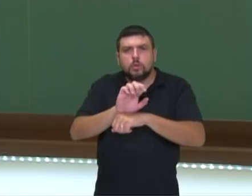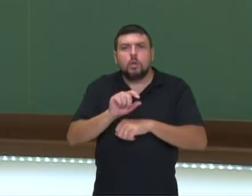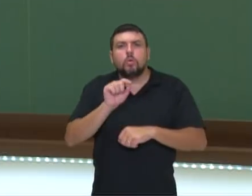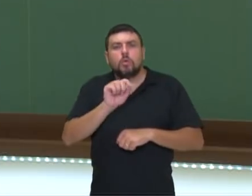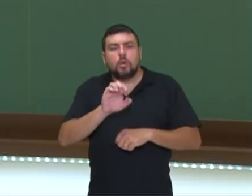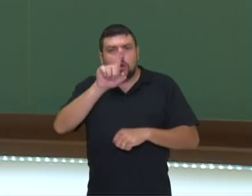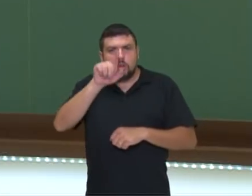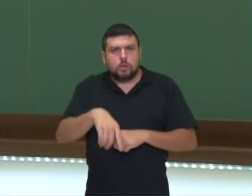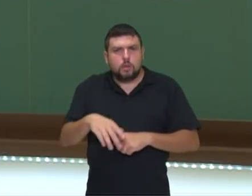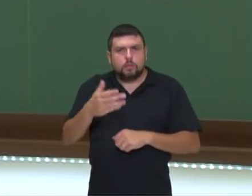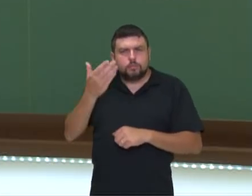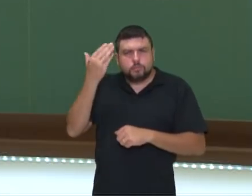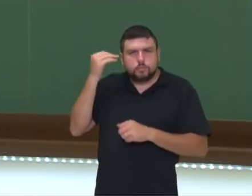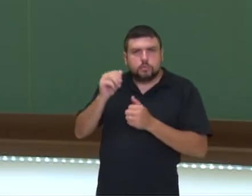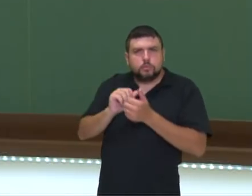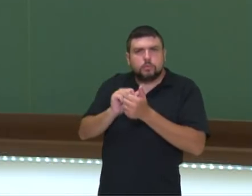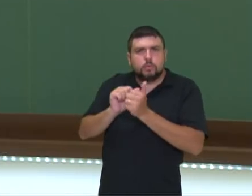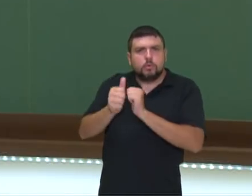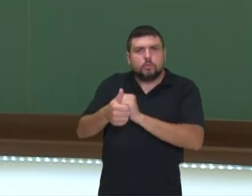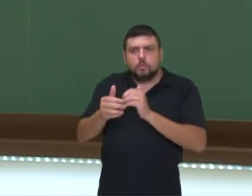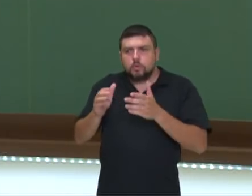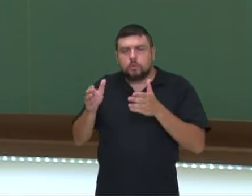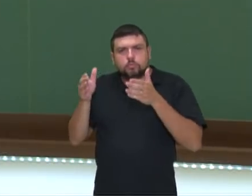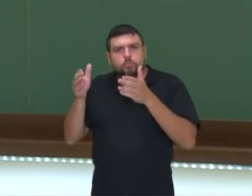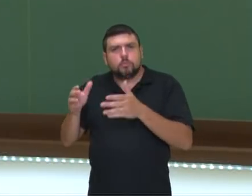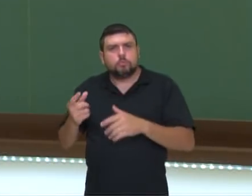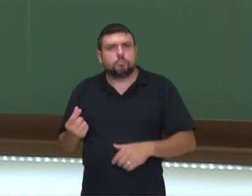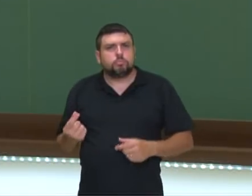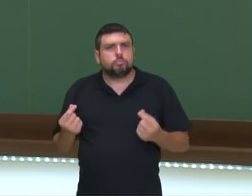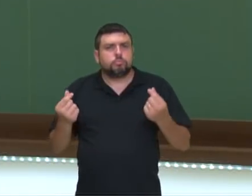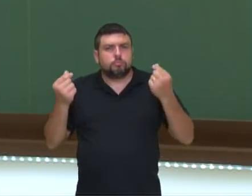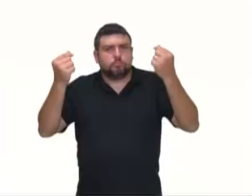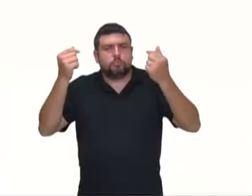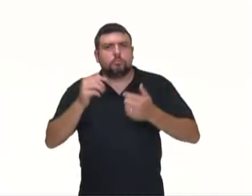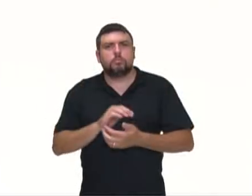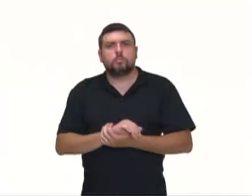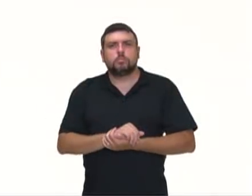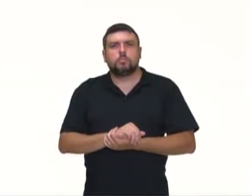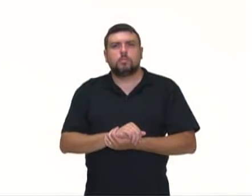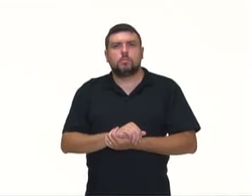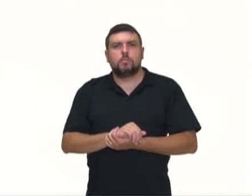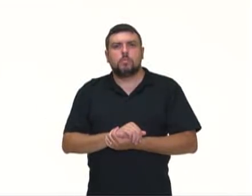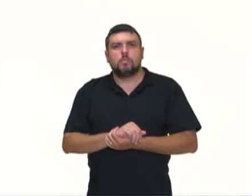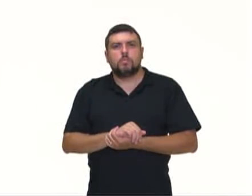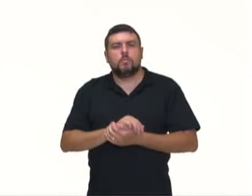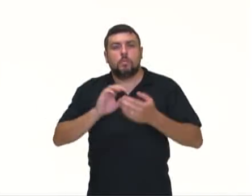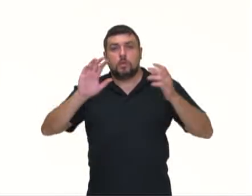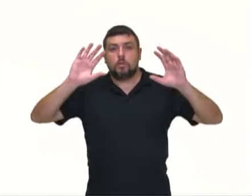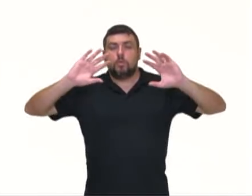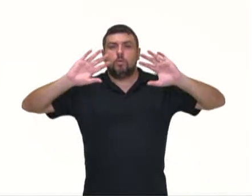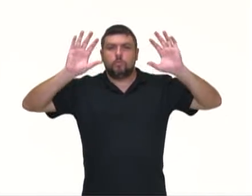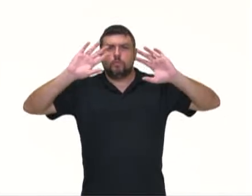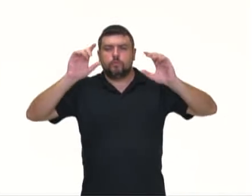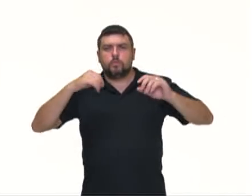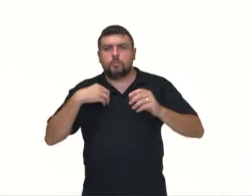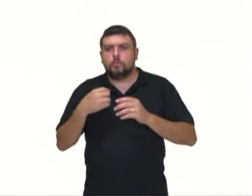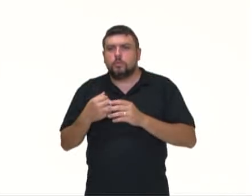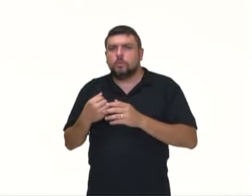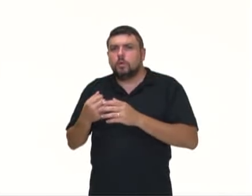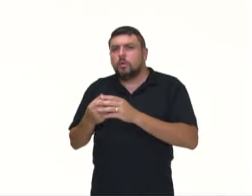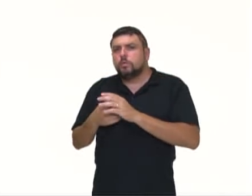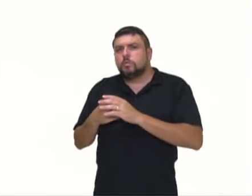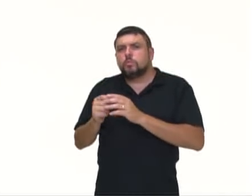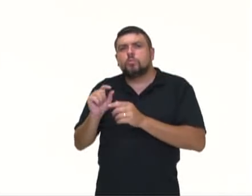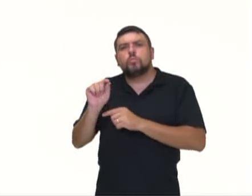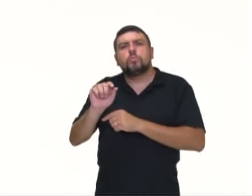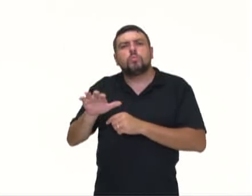pessoas da alta classe social. Podemos considerar que o voleibol é um esporte que foi inventado a partir dos interesses de uma